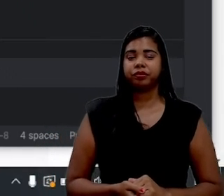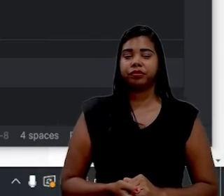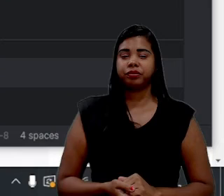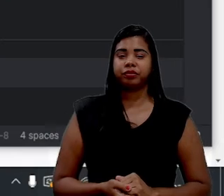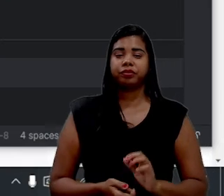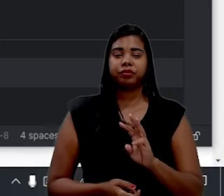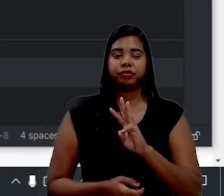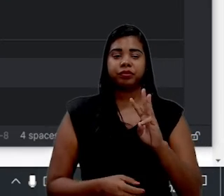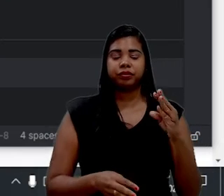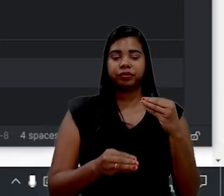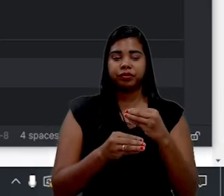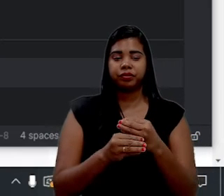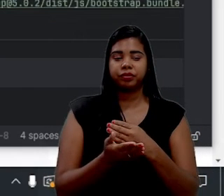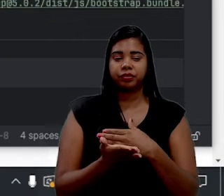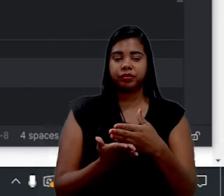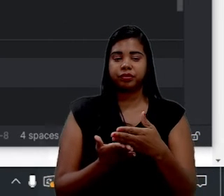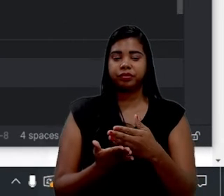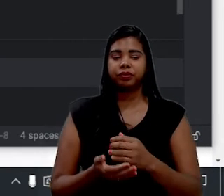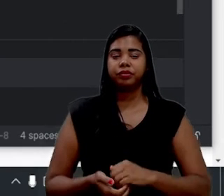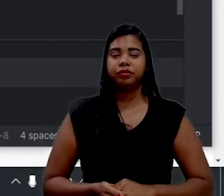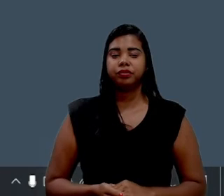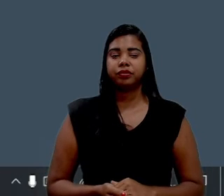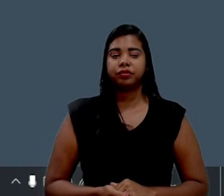parte inicial.